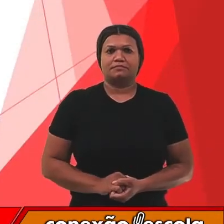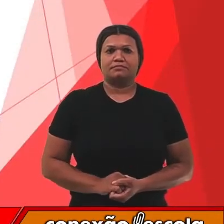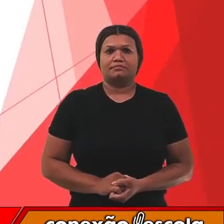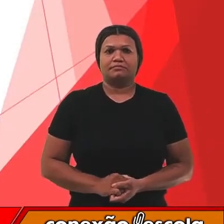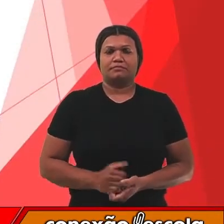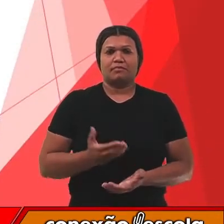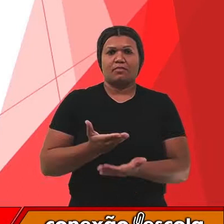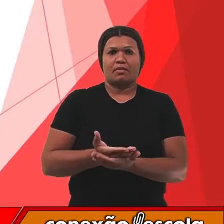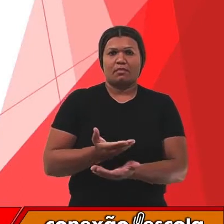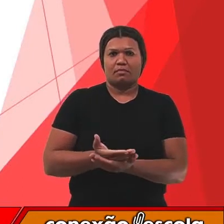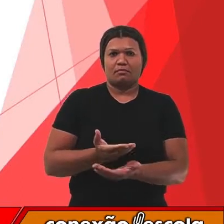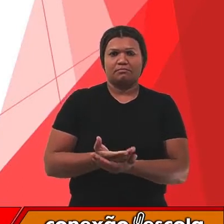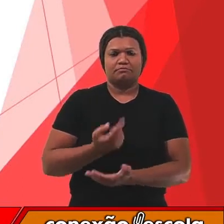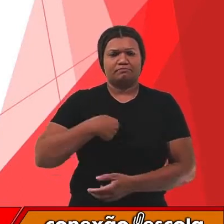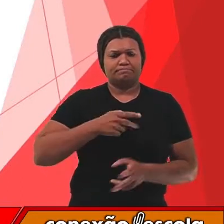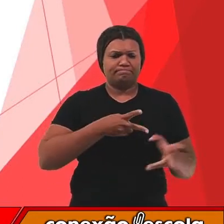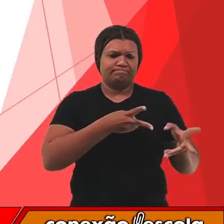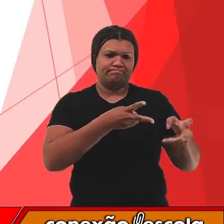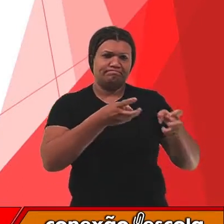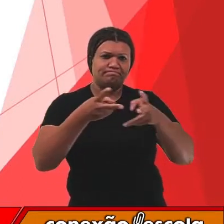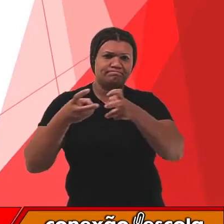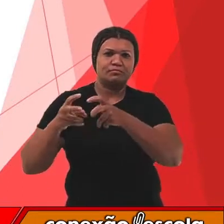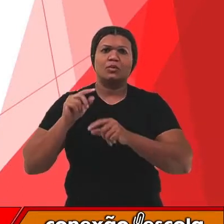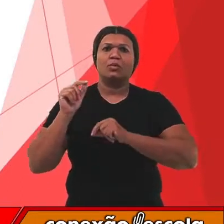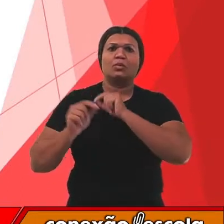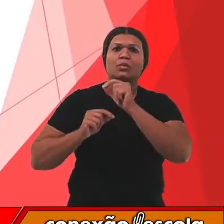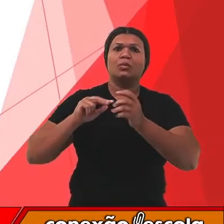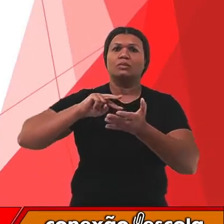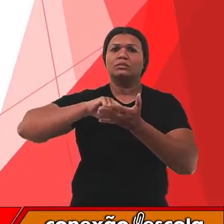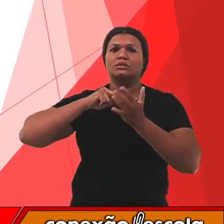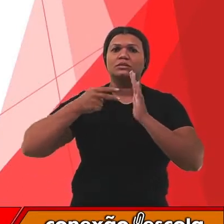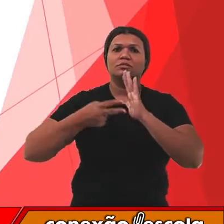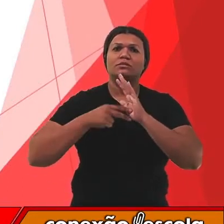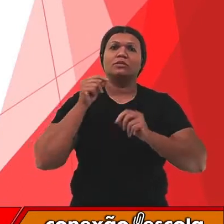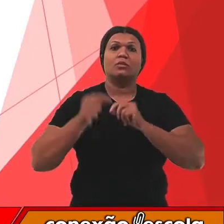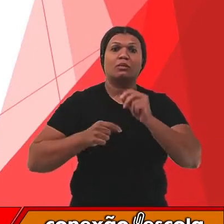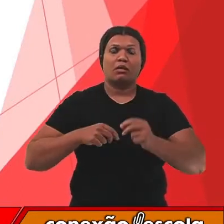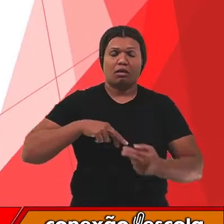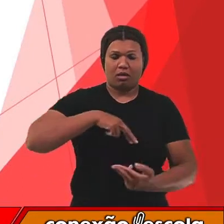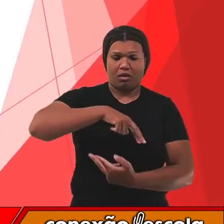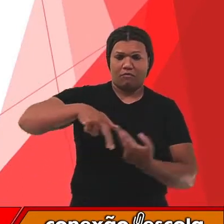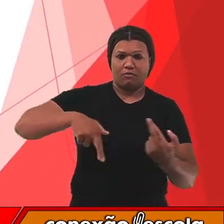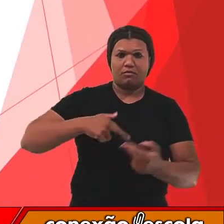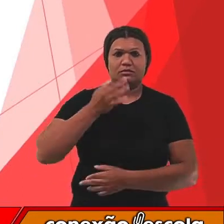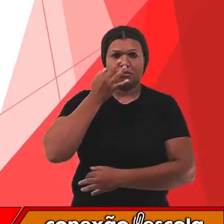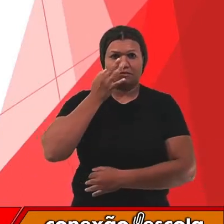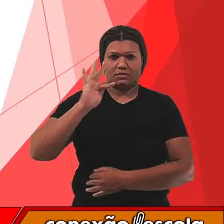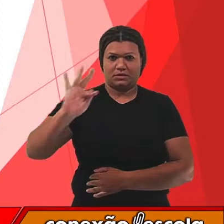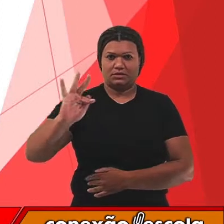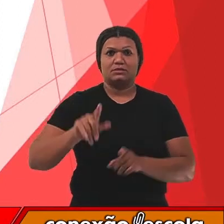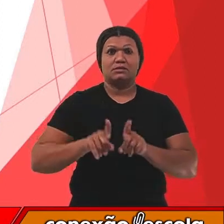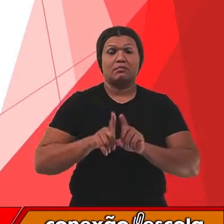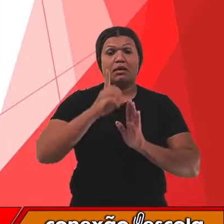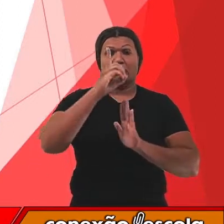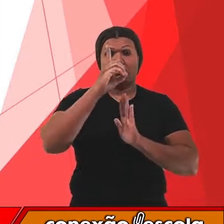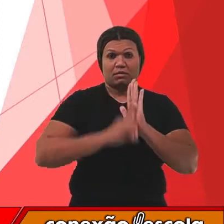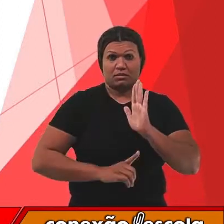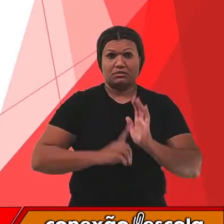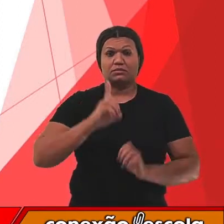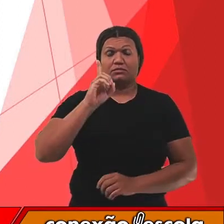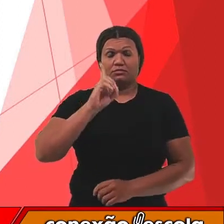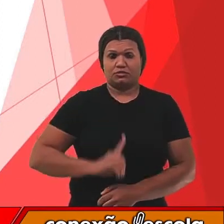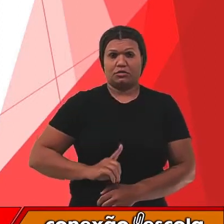Nesta aula, vamos identificar o que foi a Revolução Francesa, o que foi a Declaração Universal dos Direitos do Homem e do